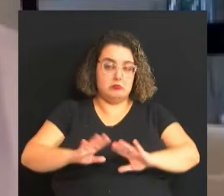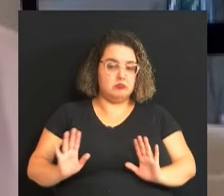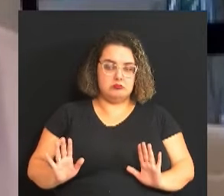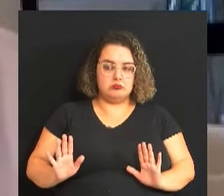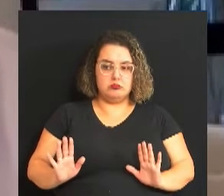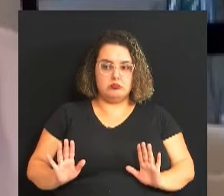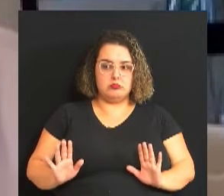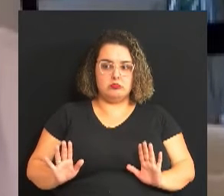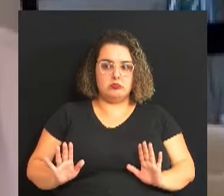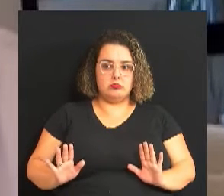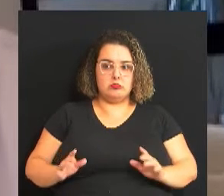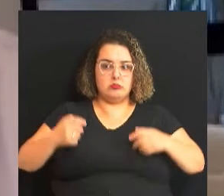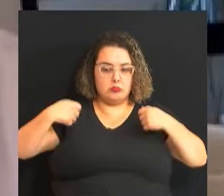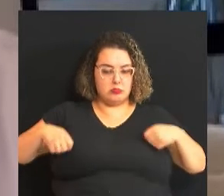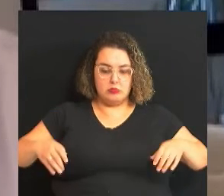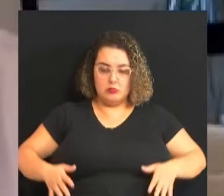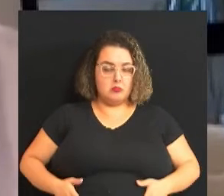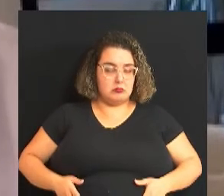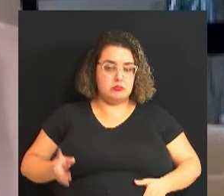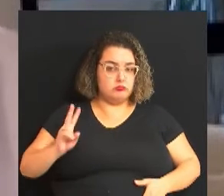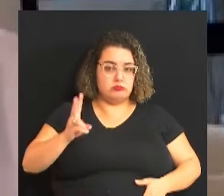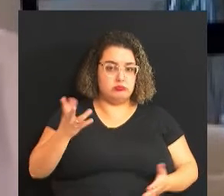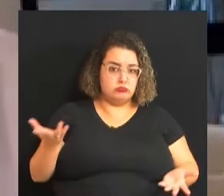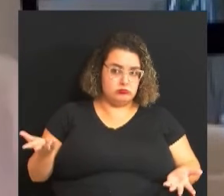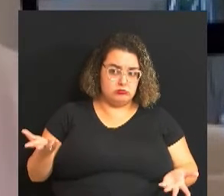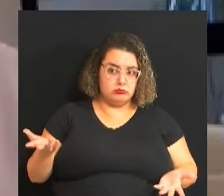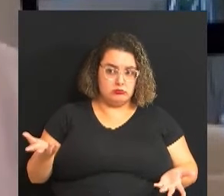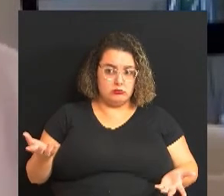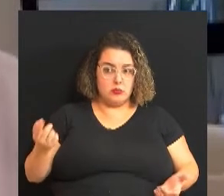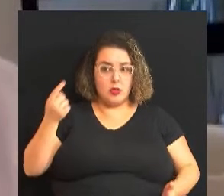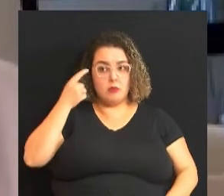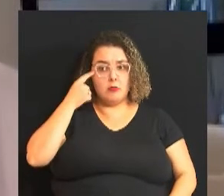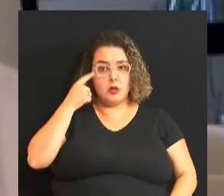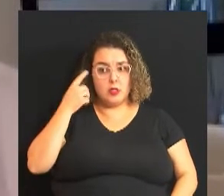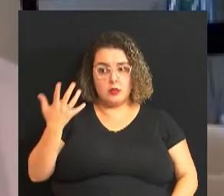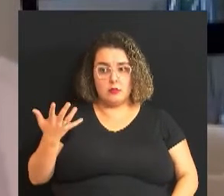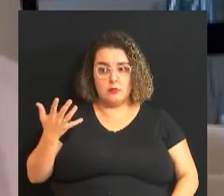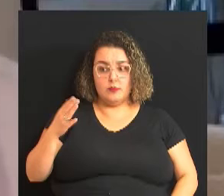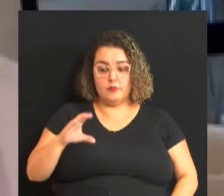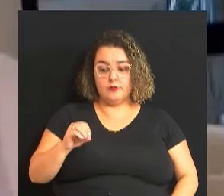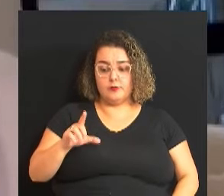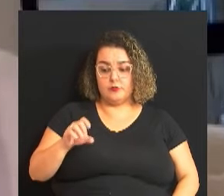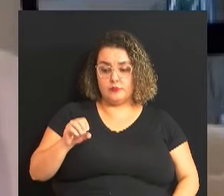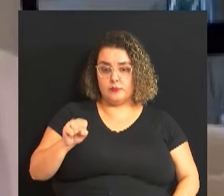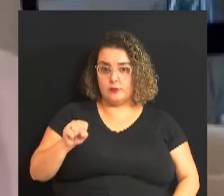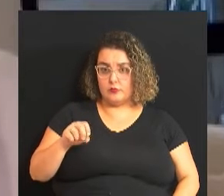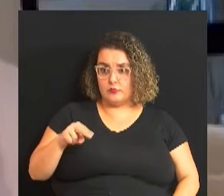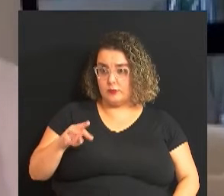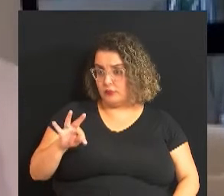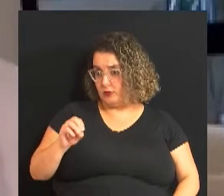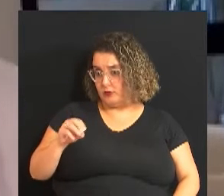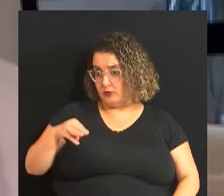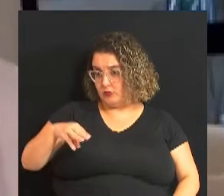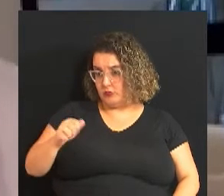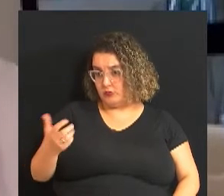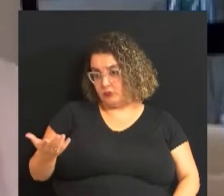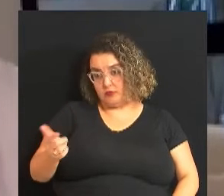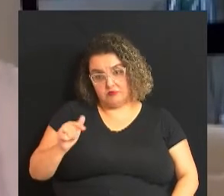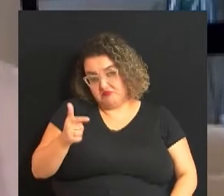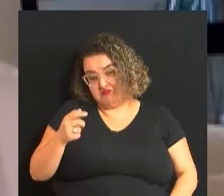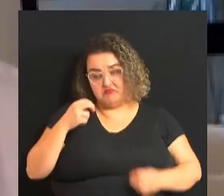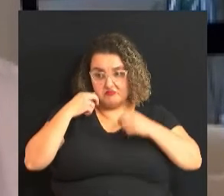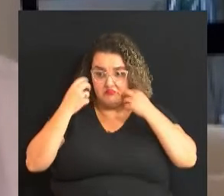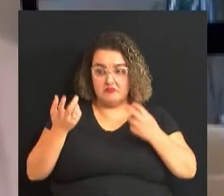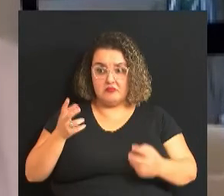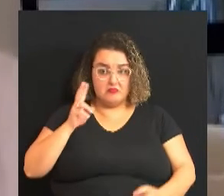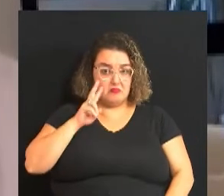fica de camisa ali o tempo todo, entendeu? Agora, imagina uma pessoa que tem uma colostomia E, de repente, eu não tenho vergonha nenhuma. Eu já vi